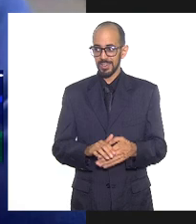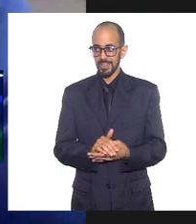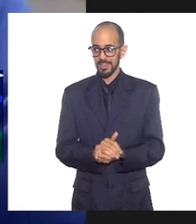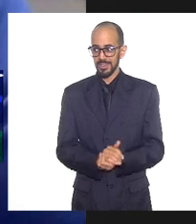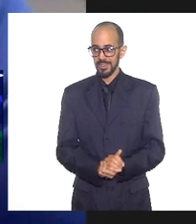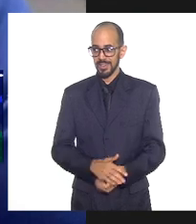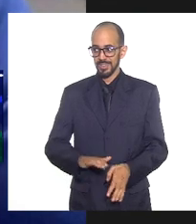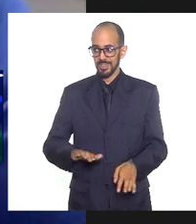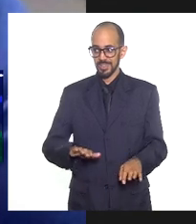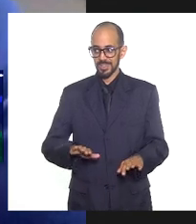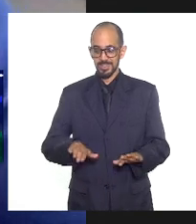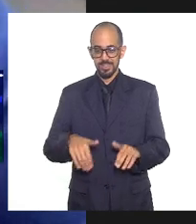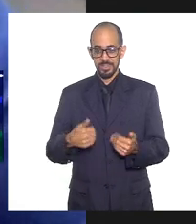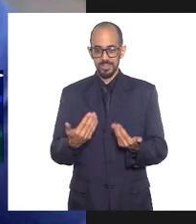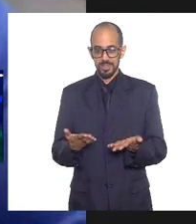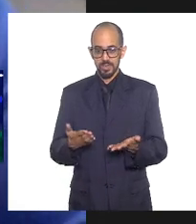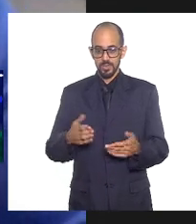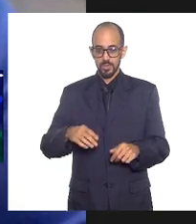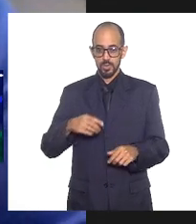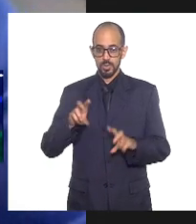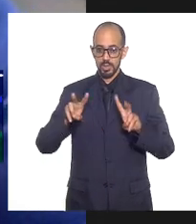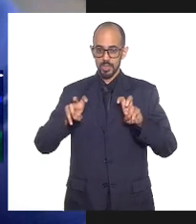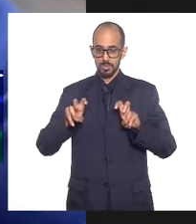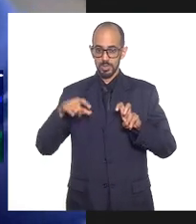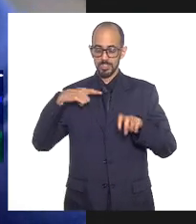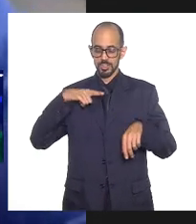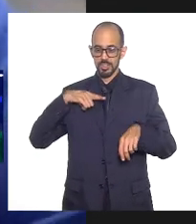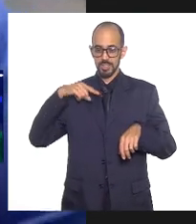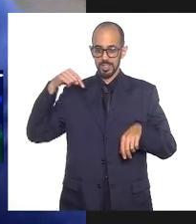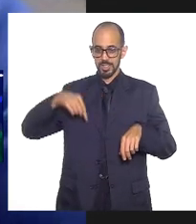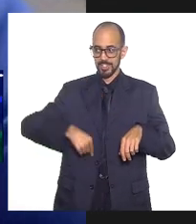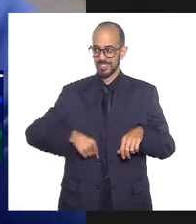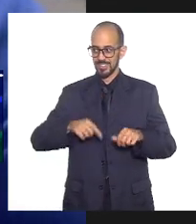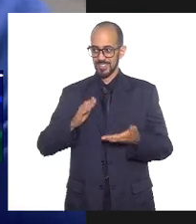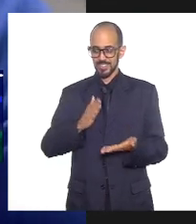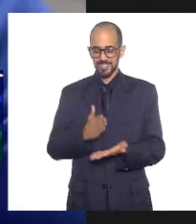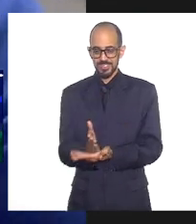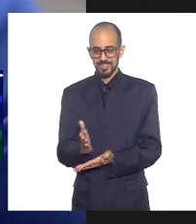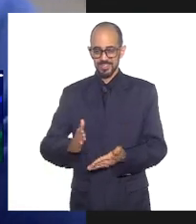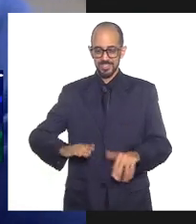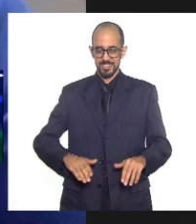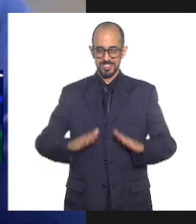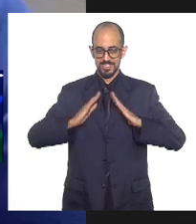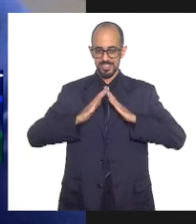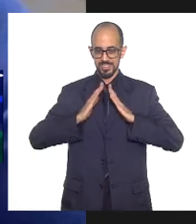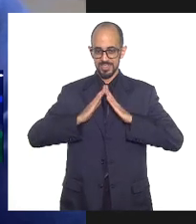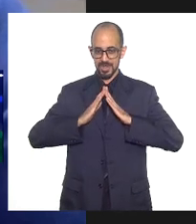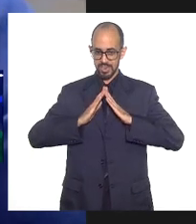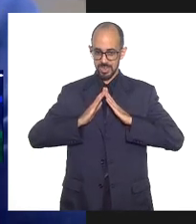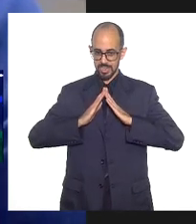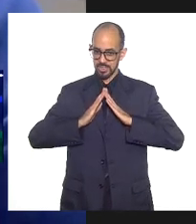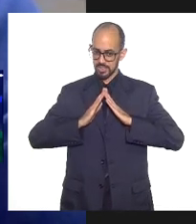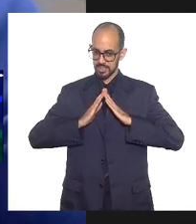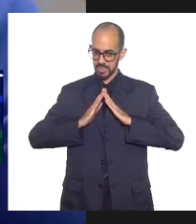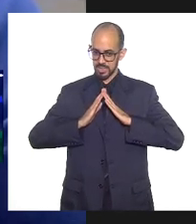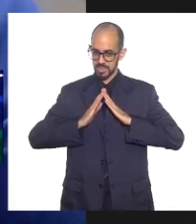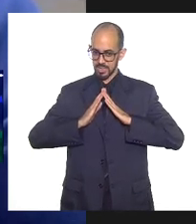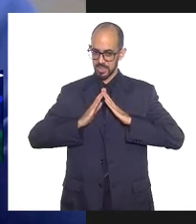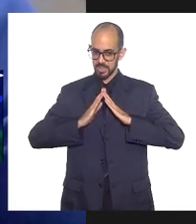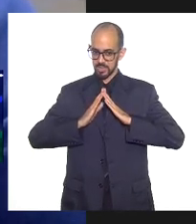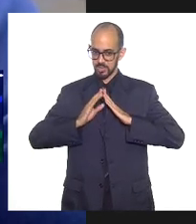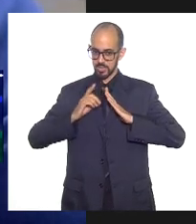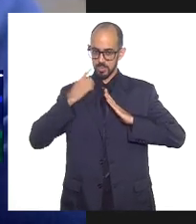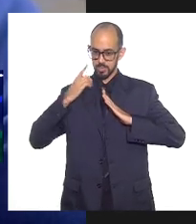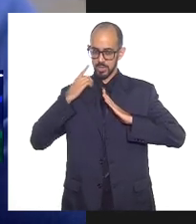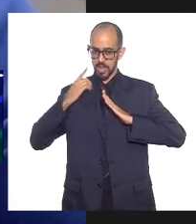deputados, o tema que trazemos aqui com a aprovação desta casa de um projeto de lei super legítimo e